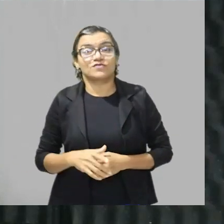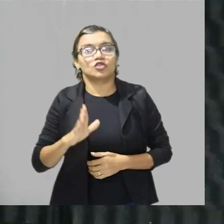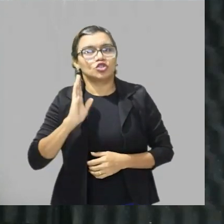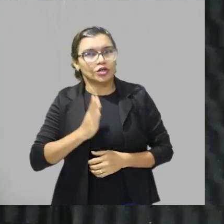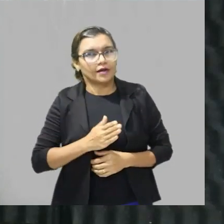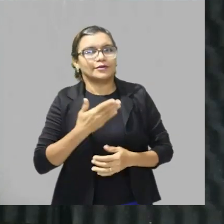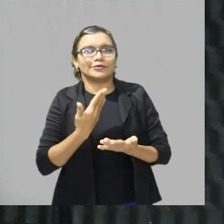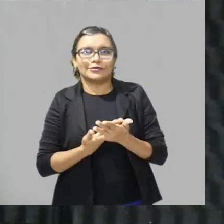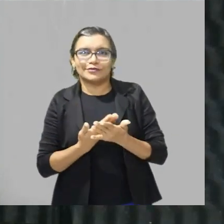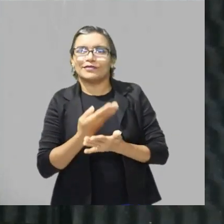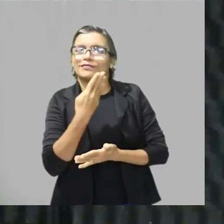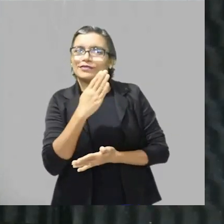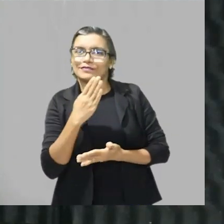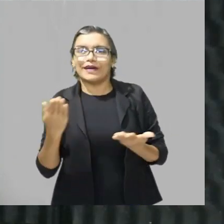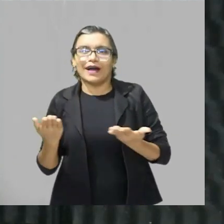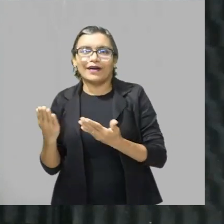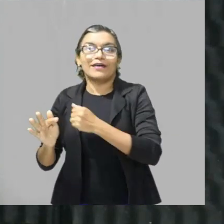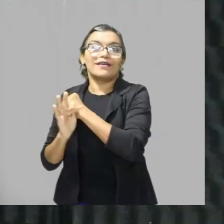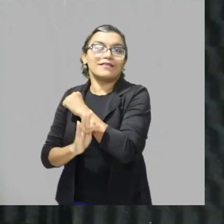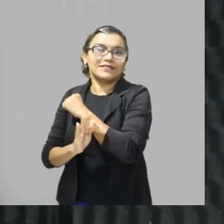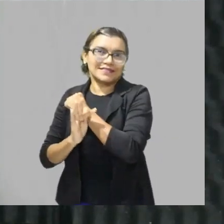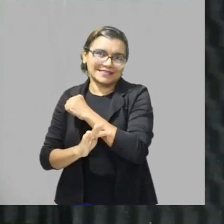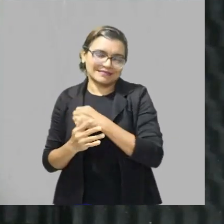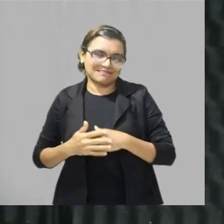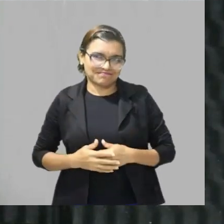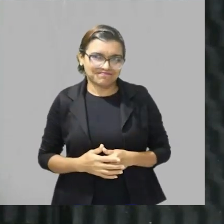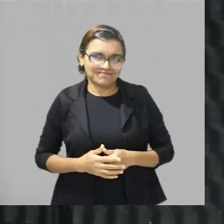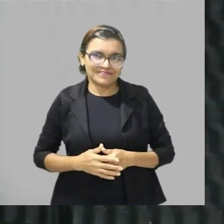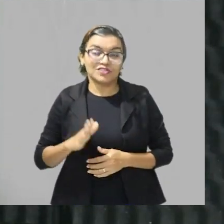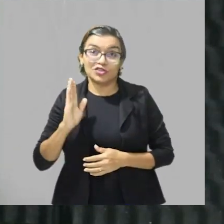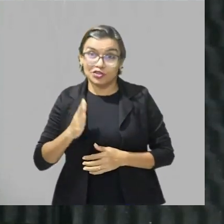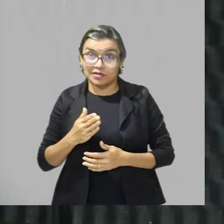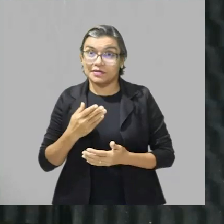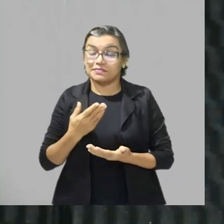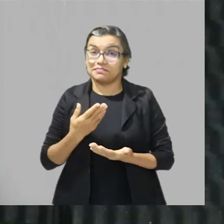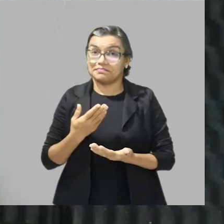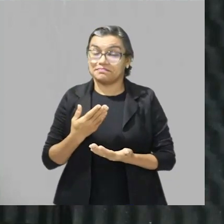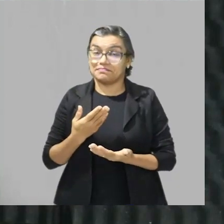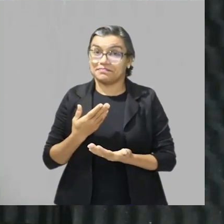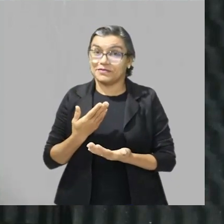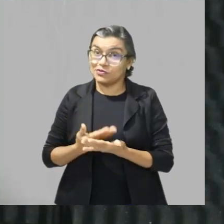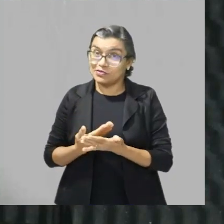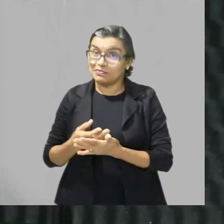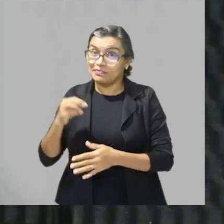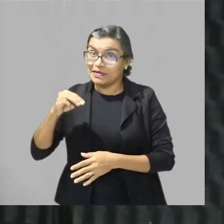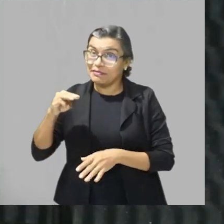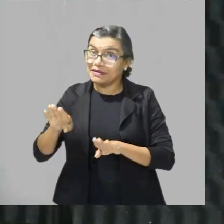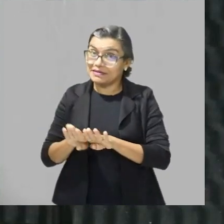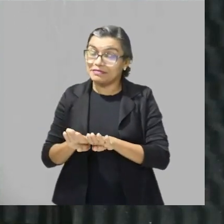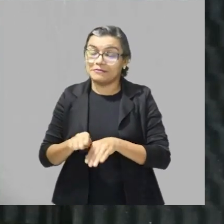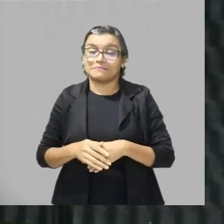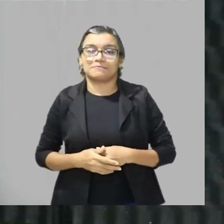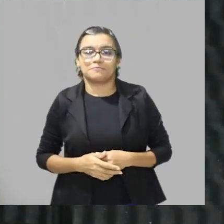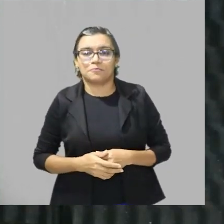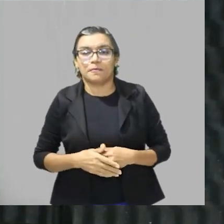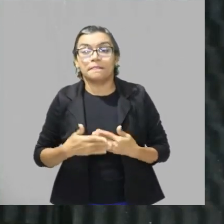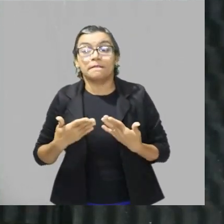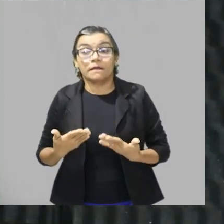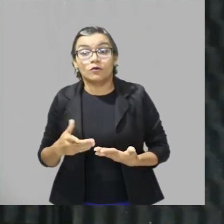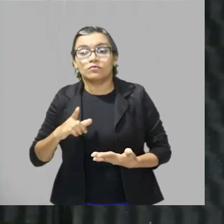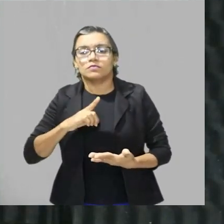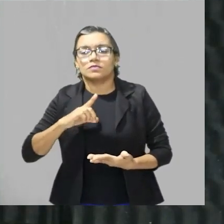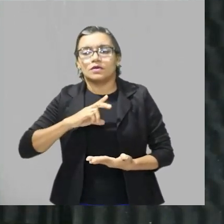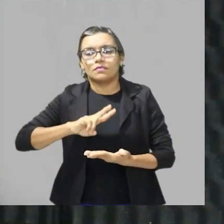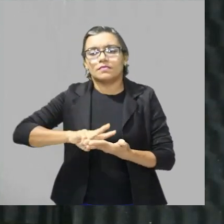a Biologia estamos agora na física passamos pela matemática lógica em contraponto a uma interpretação